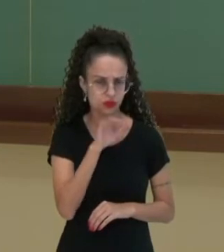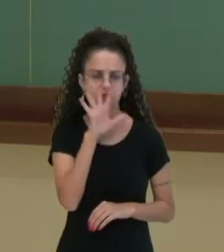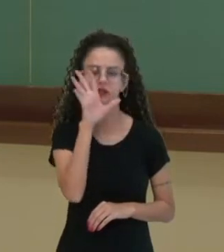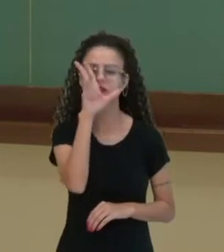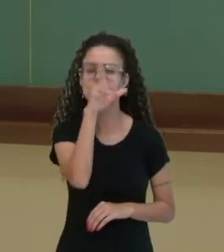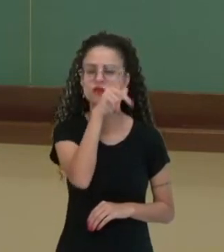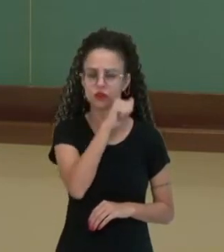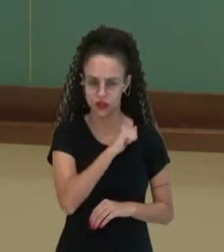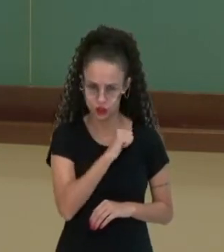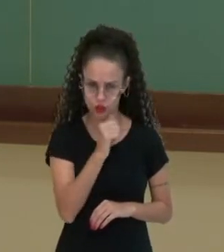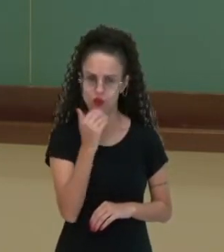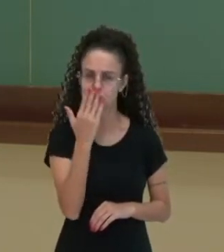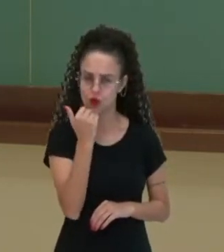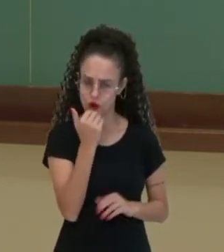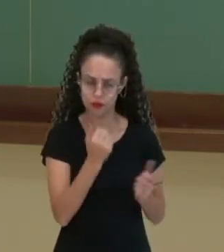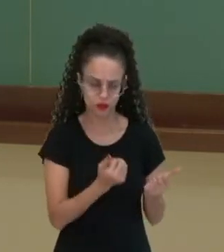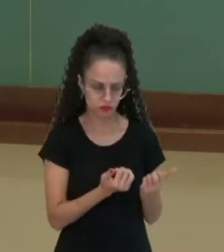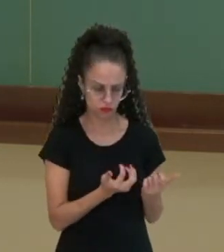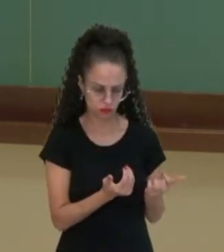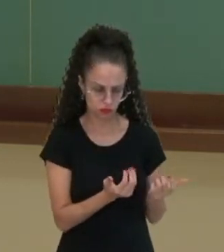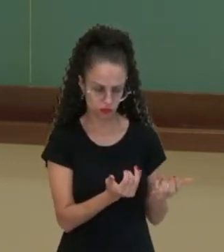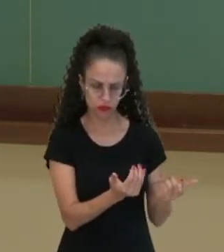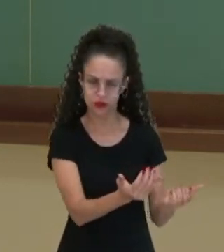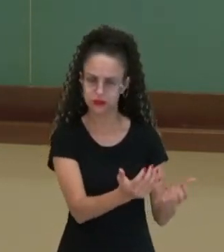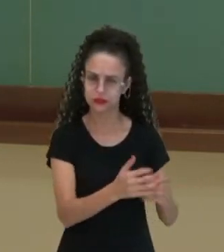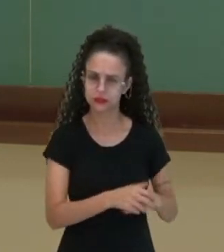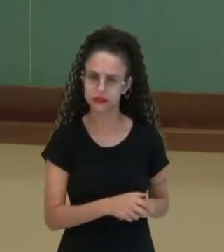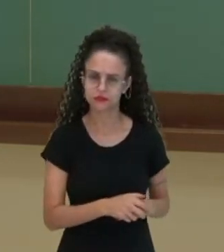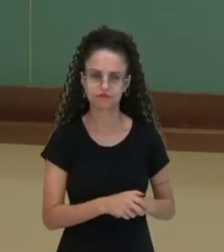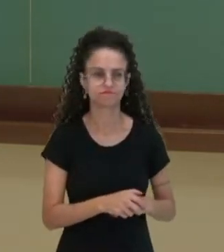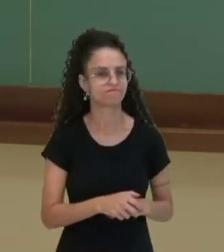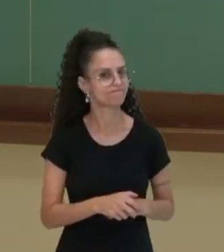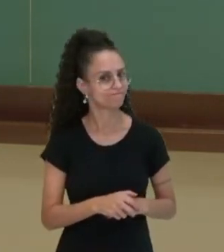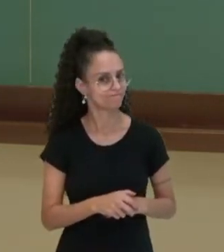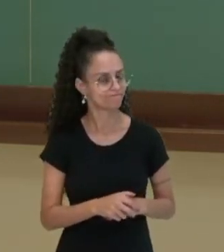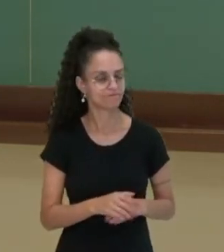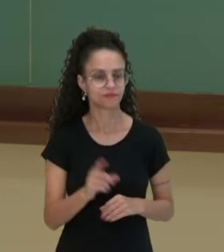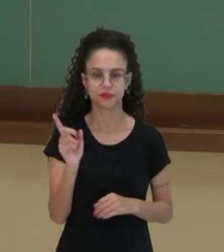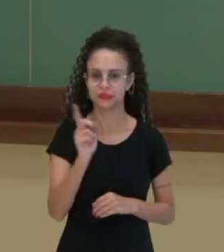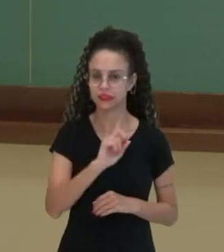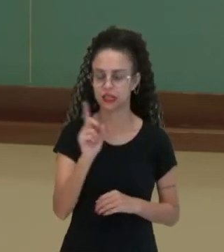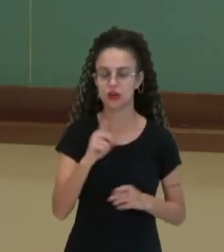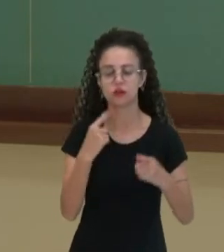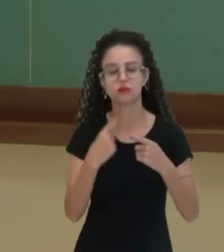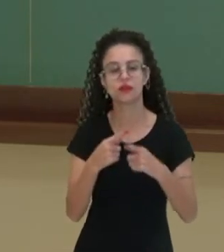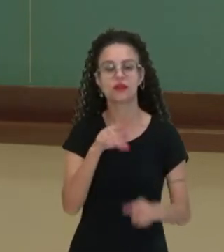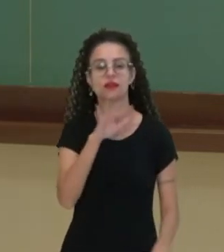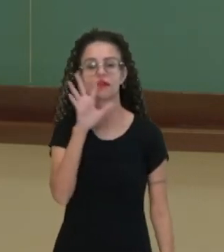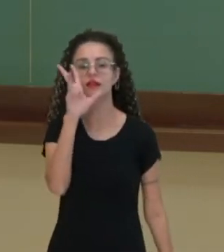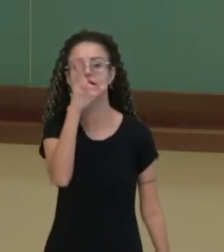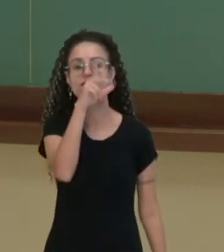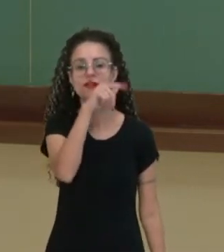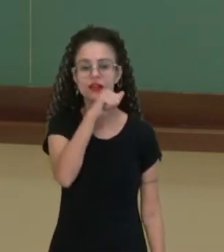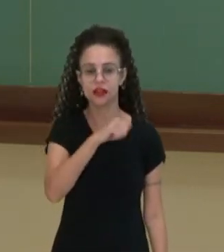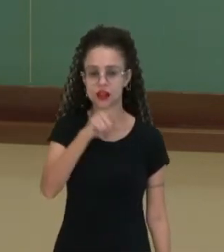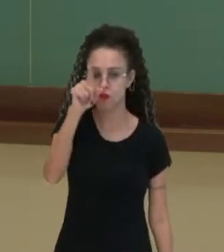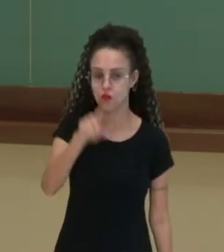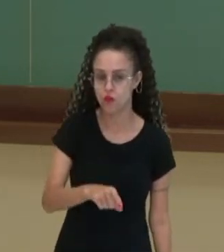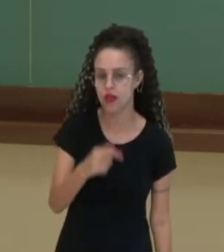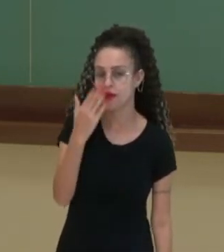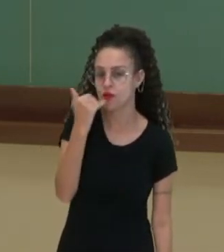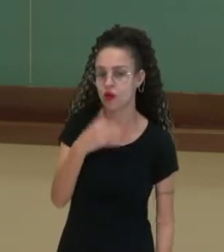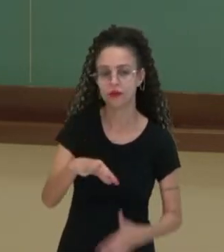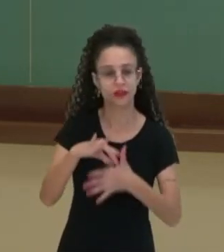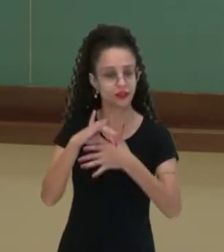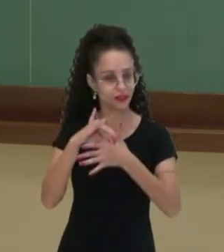que ele come plantas, diretamente falando? Não, né? Porque o leão, ele é um animal